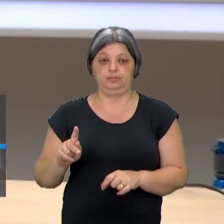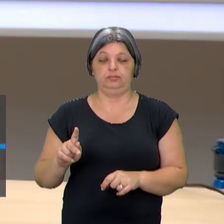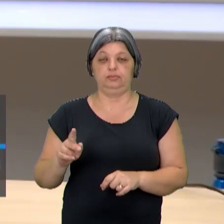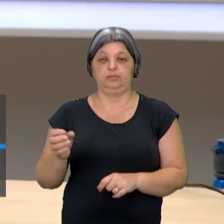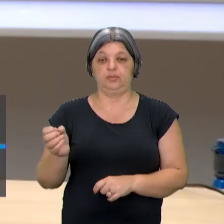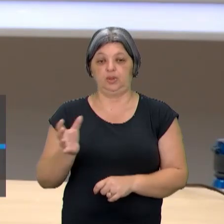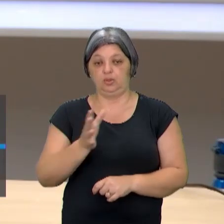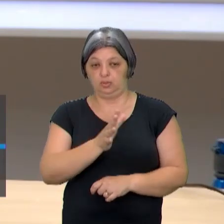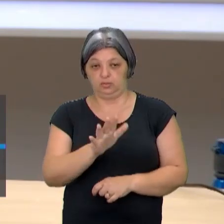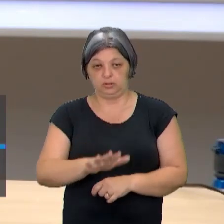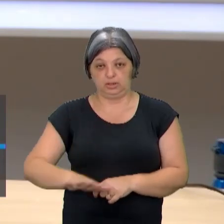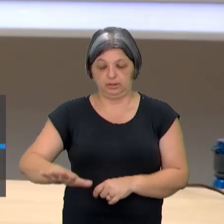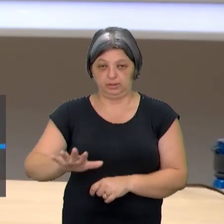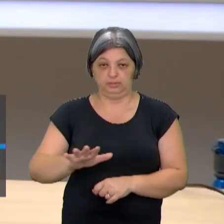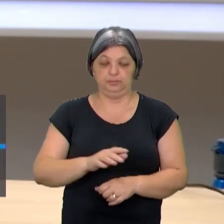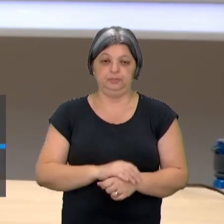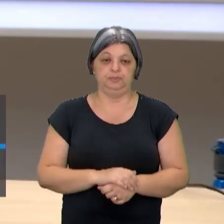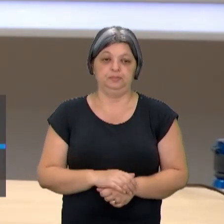recém-chegado,